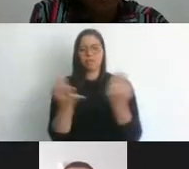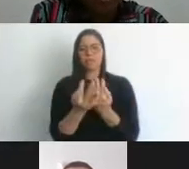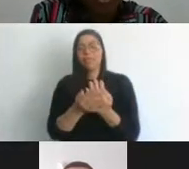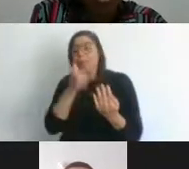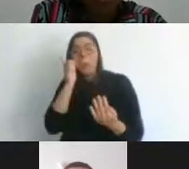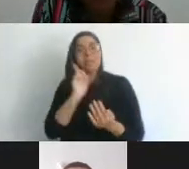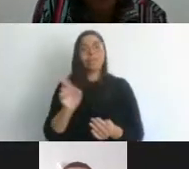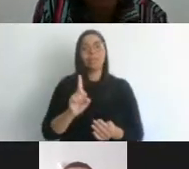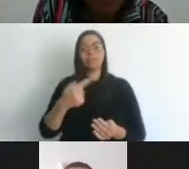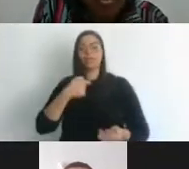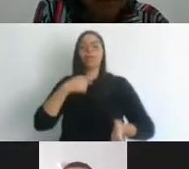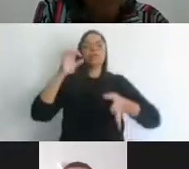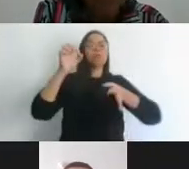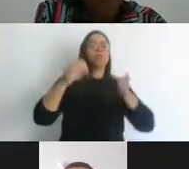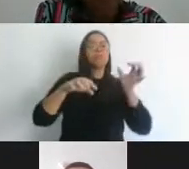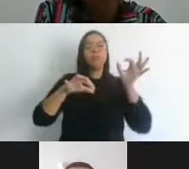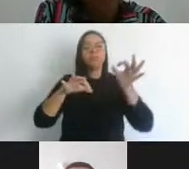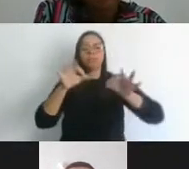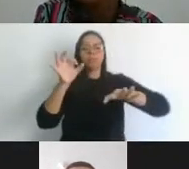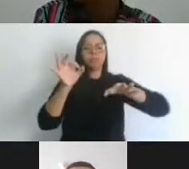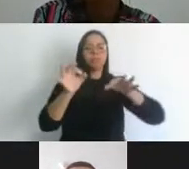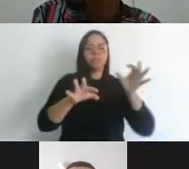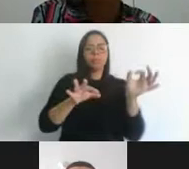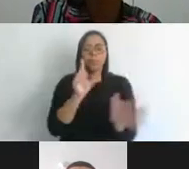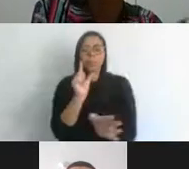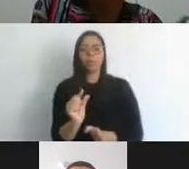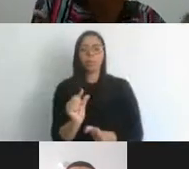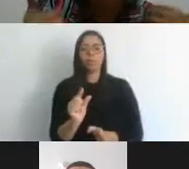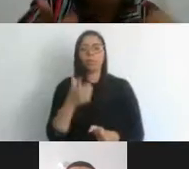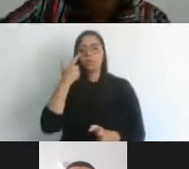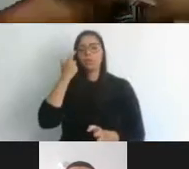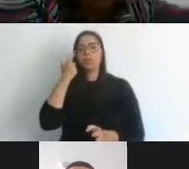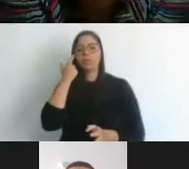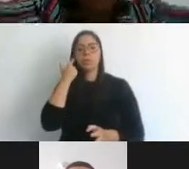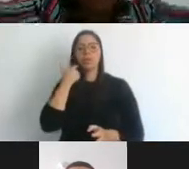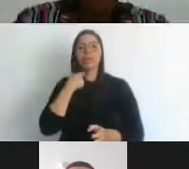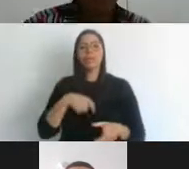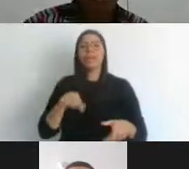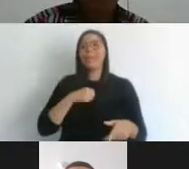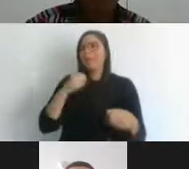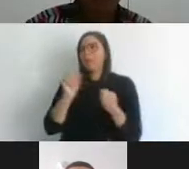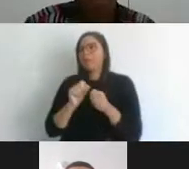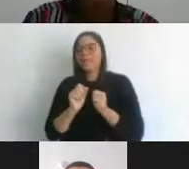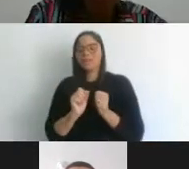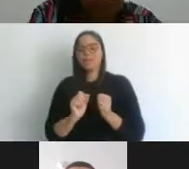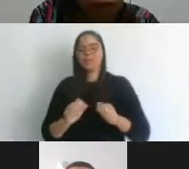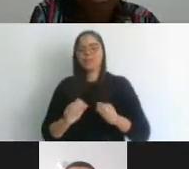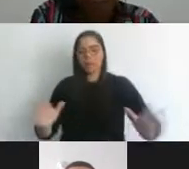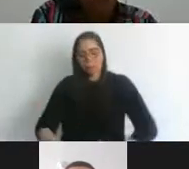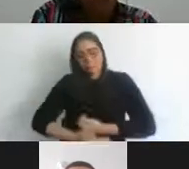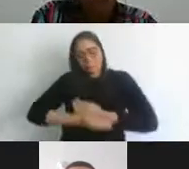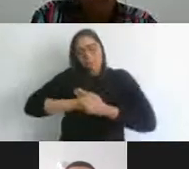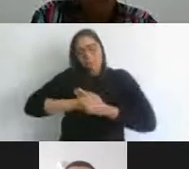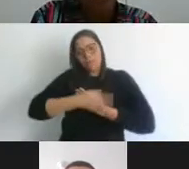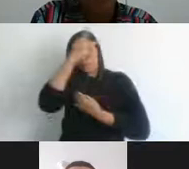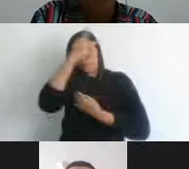faço com a melhor das intenções são gotas e o mais que eu faça carregando no colo determinado as pessoas são